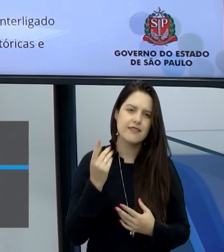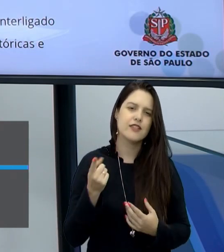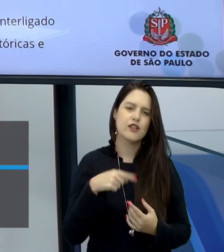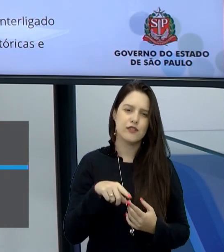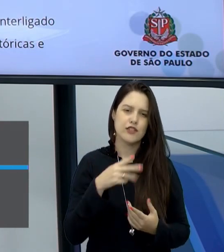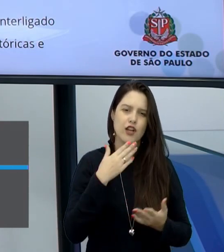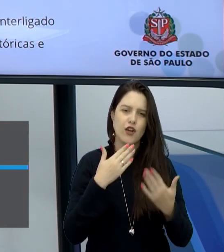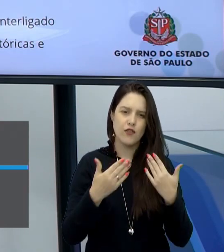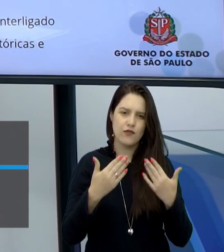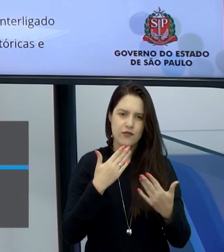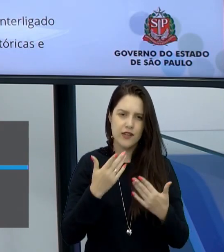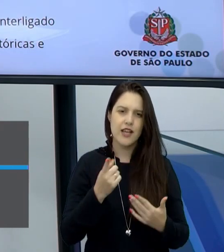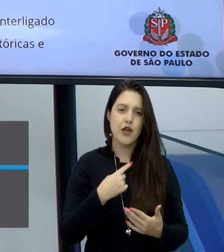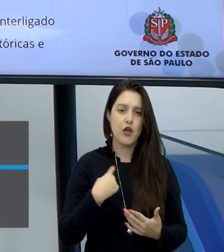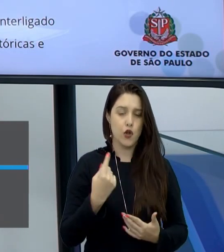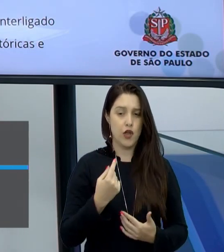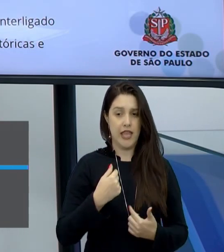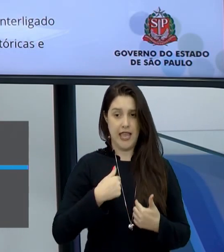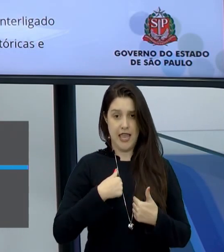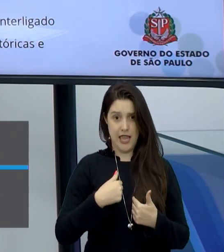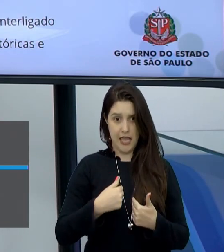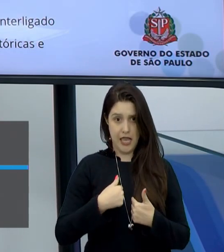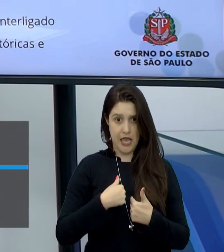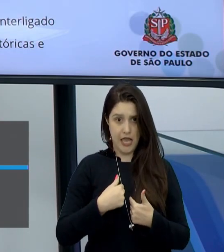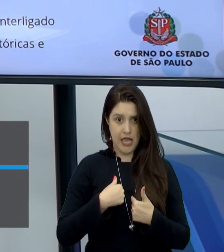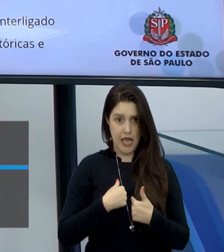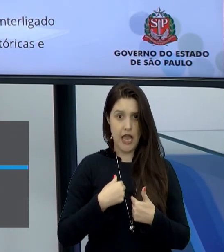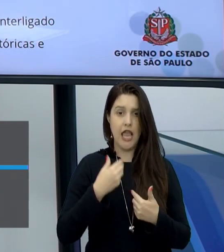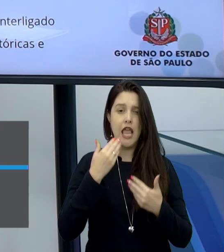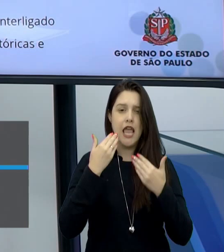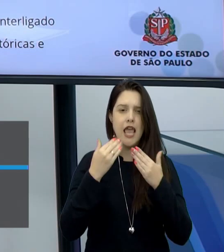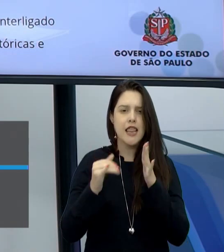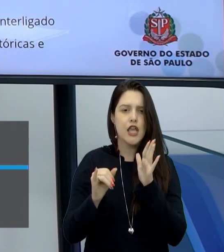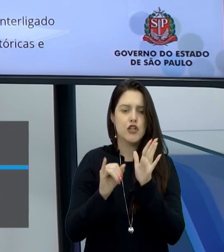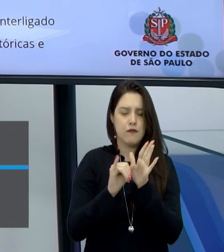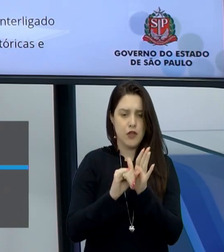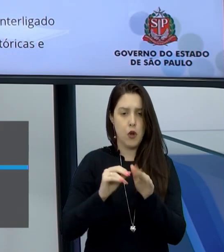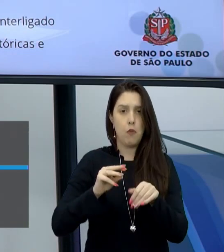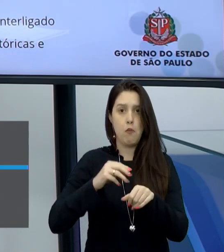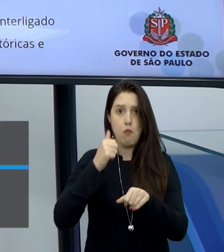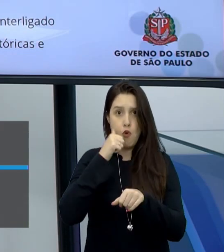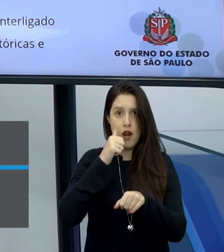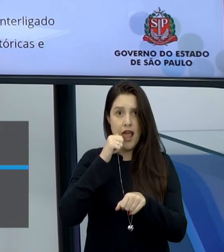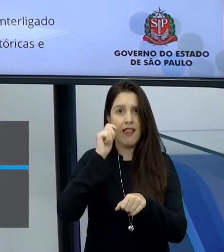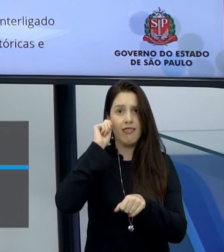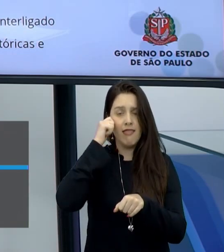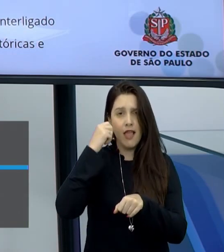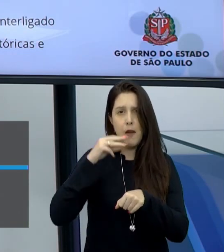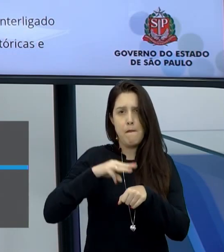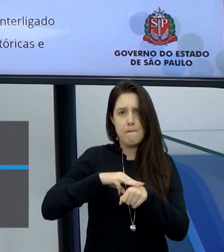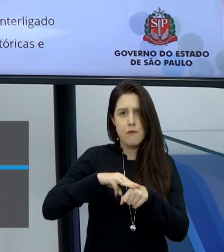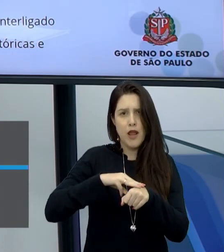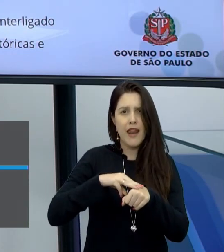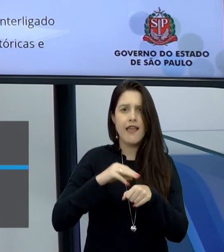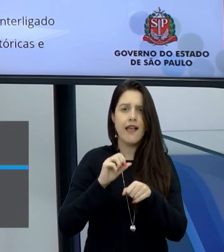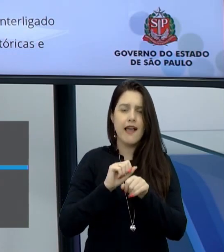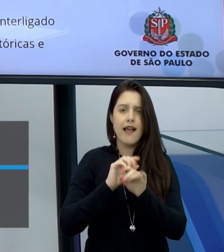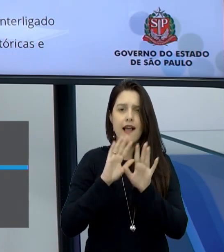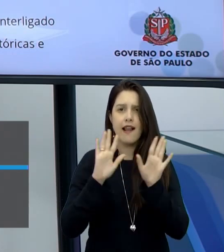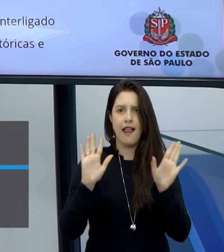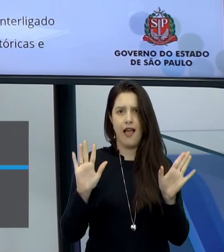com vocês, eu falei assim, ó, me identifico como mulher negra de pele clara porque o meu grupo